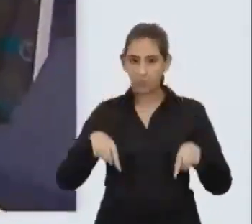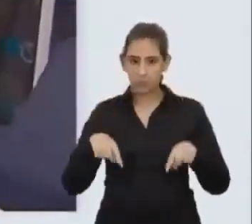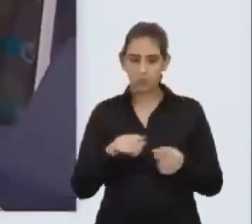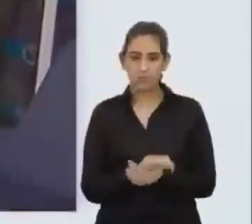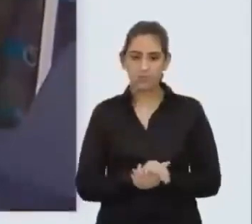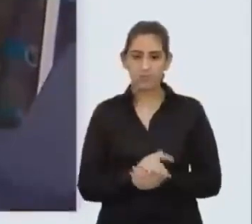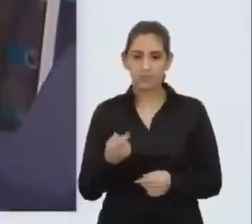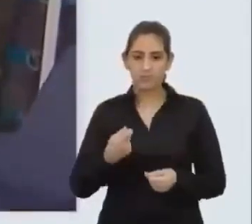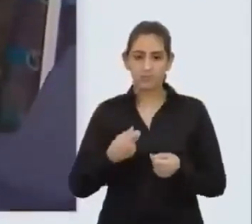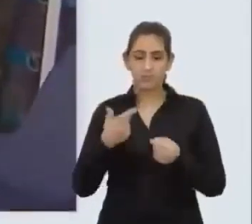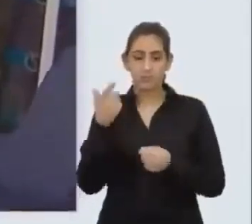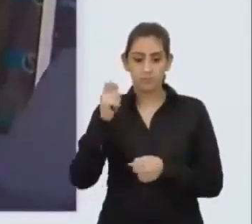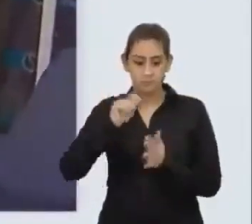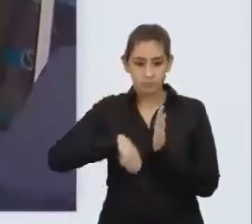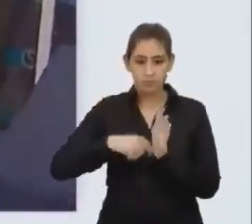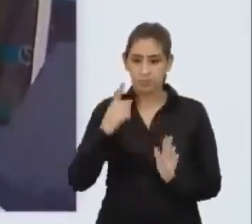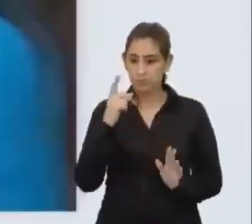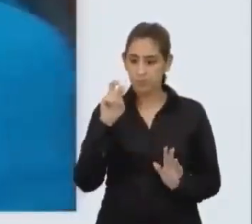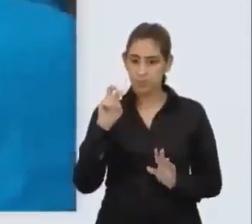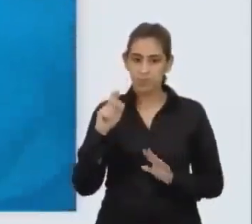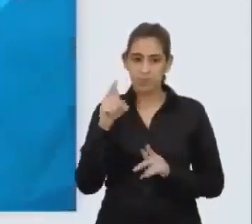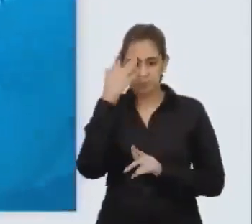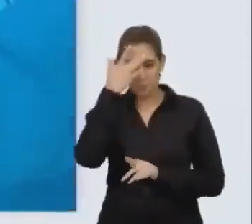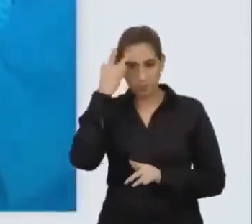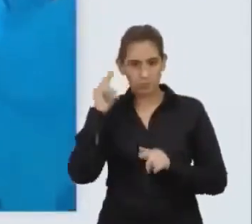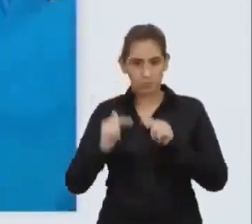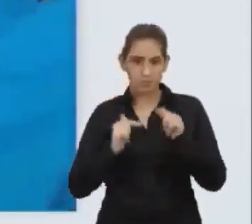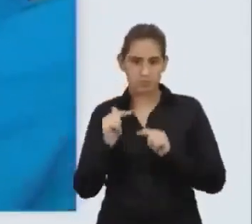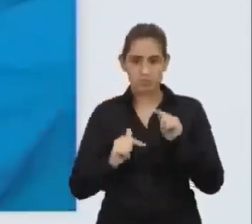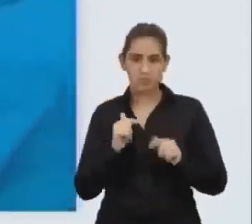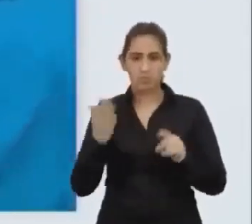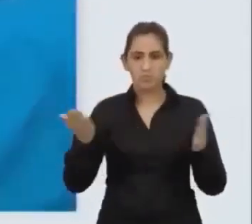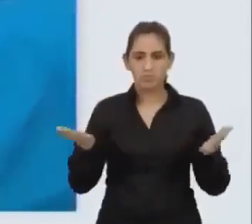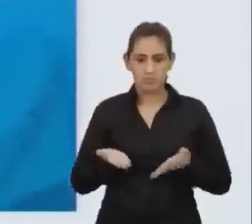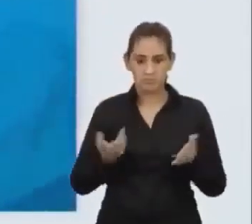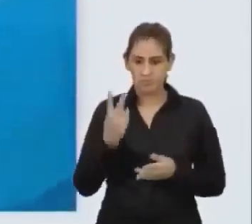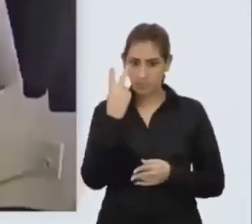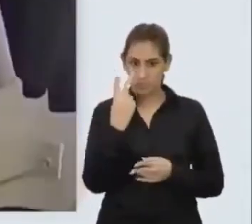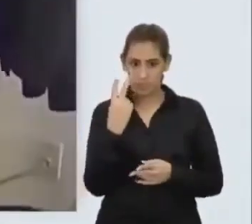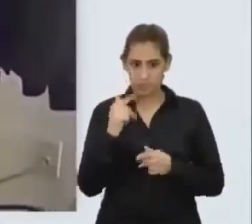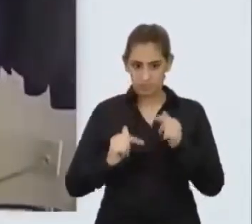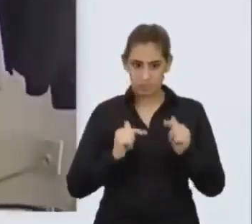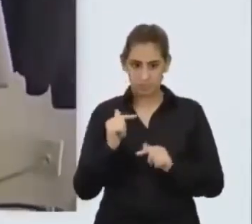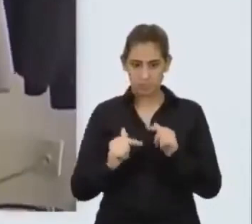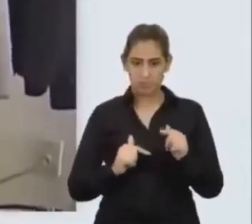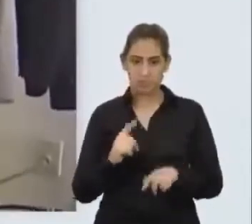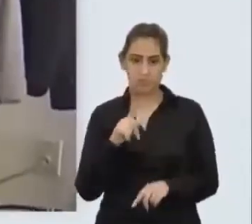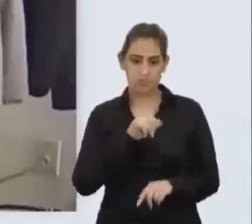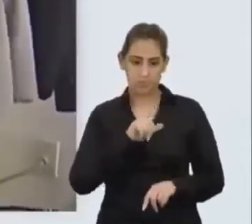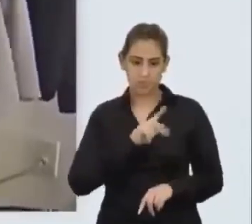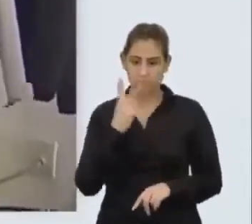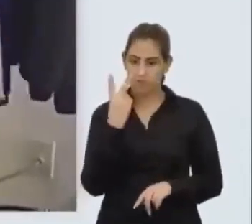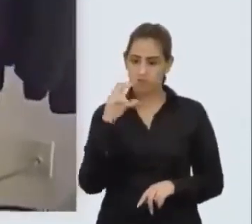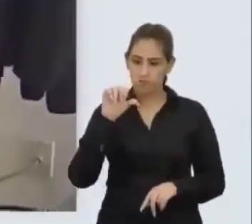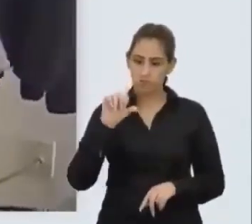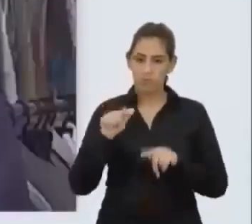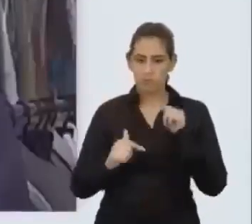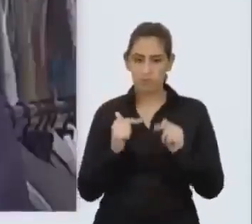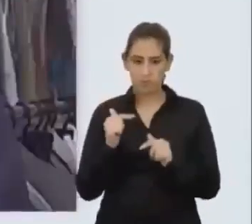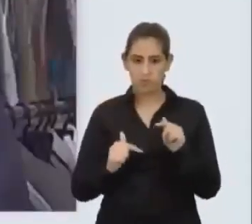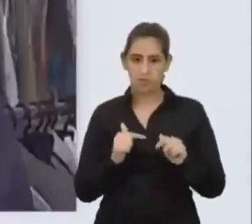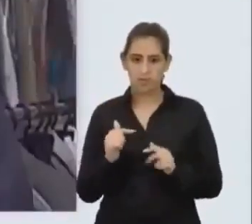contratou 15 novos empregados hoje as duas lavanderias contam com deve